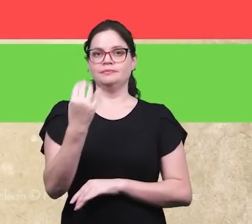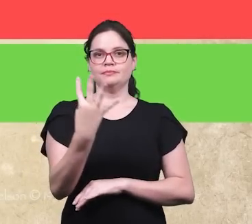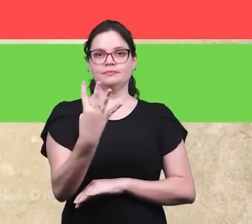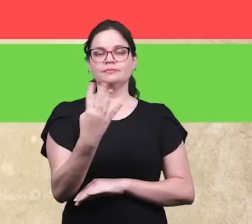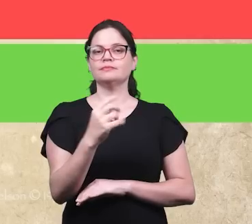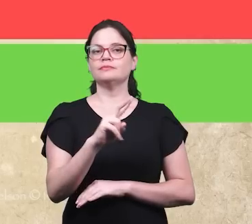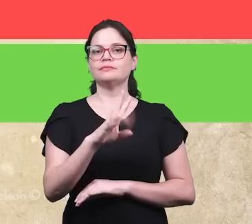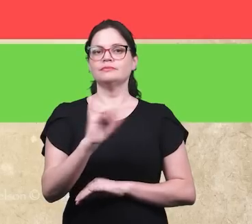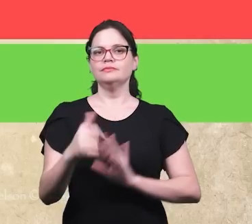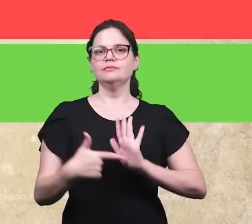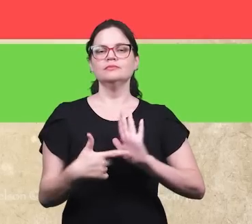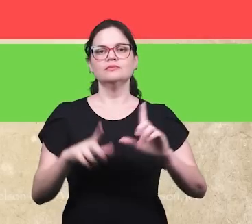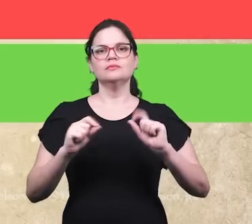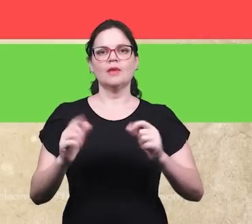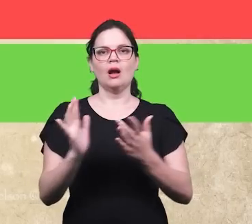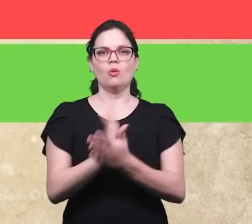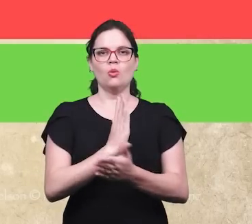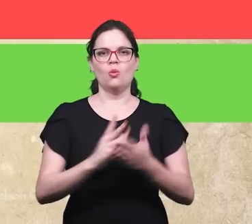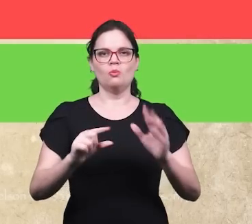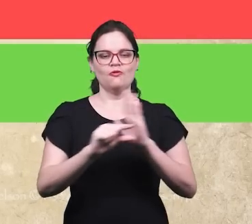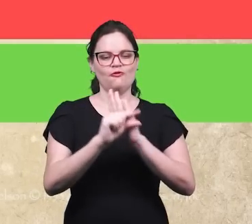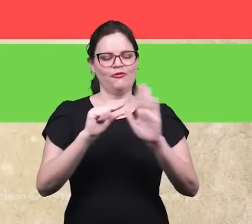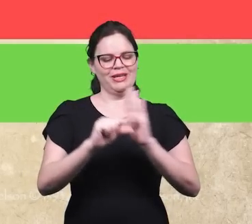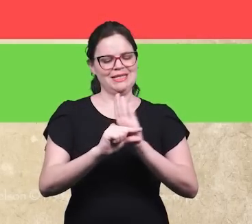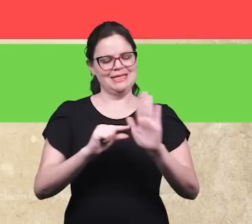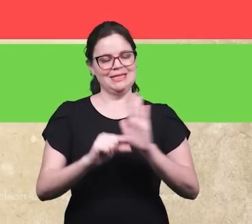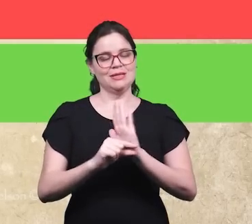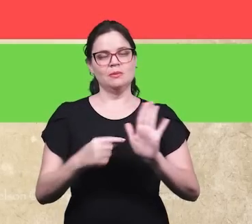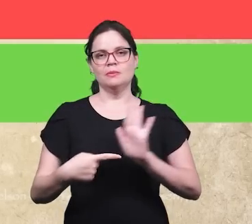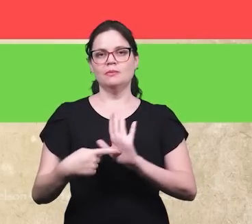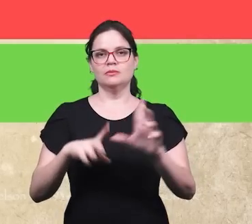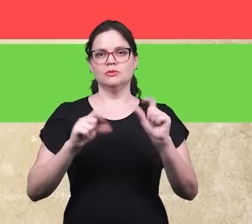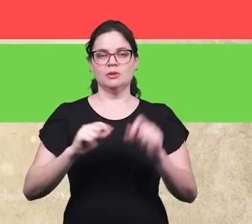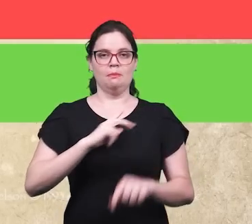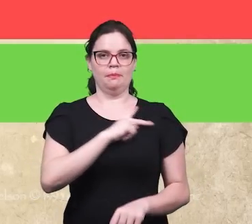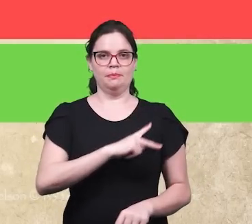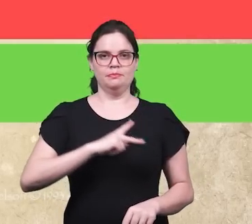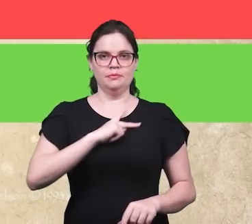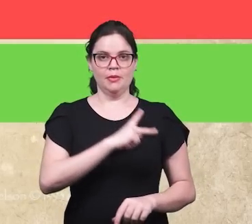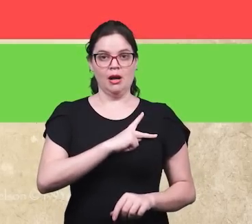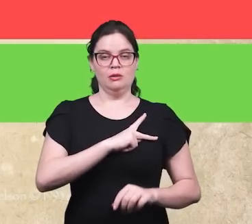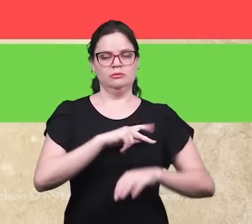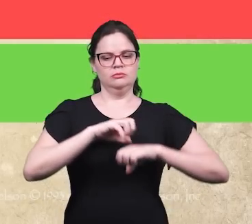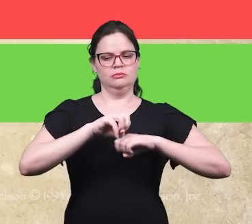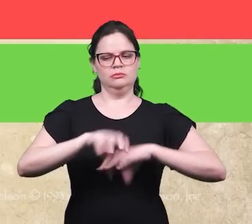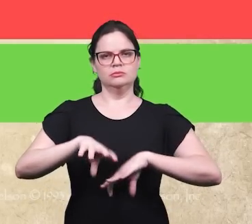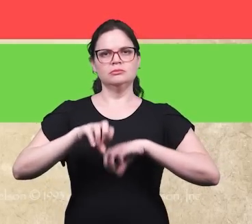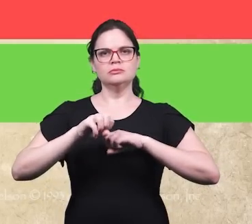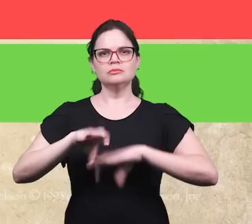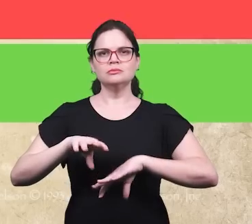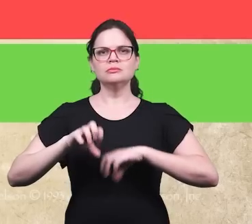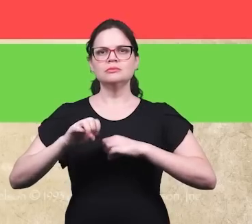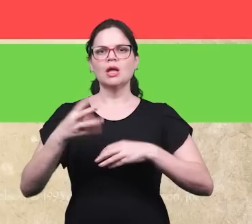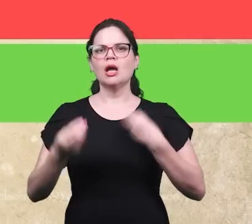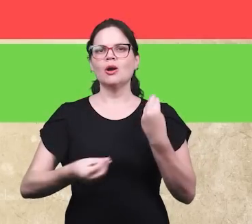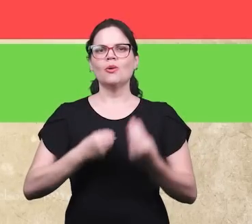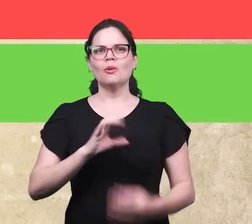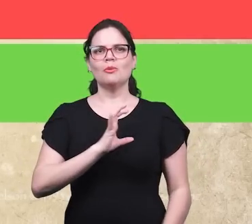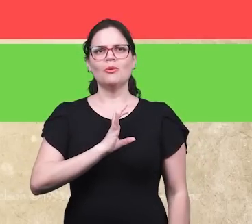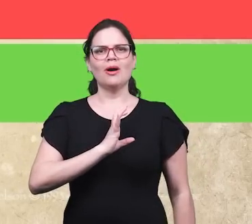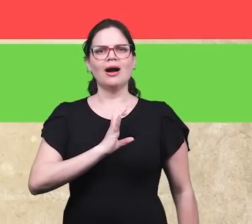vamos entrar agora em expressões em que Paulo vai enfatizar o quanto o